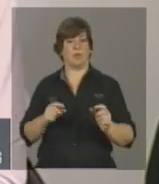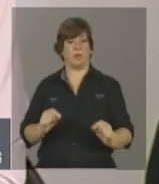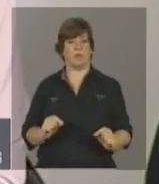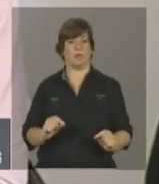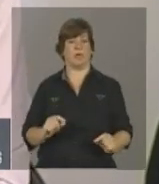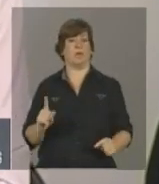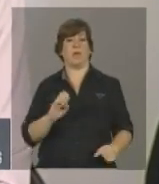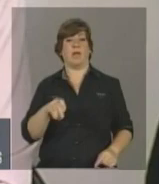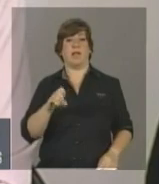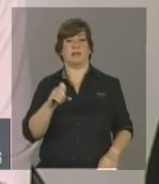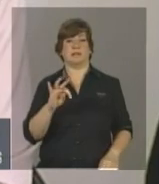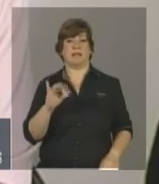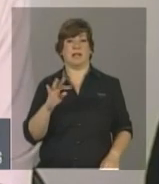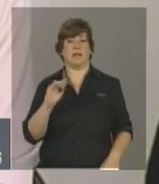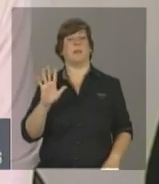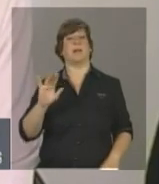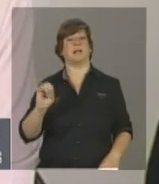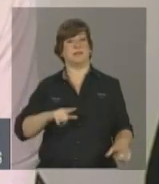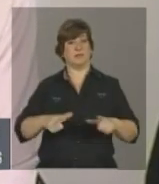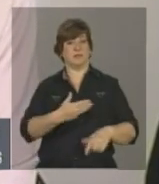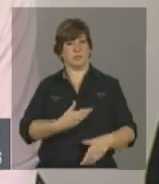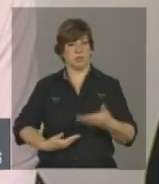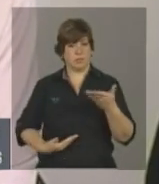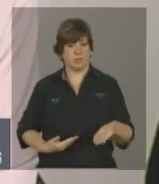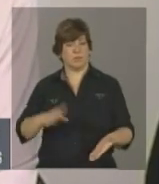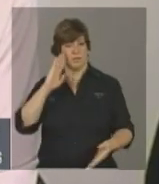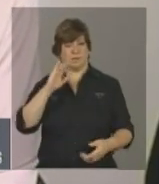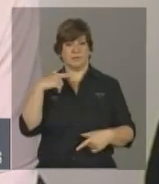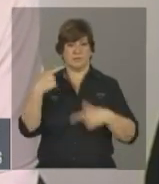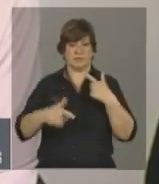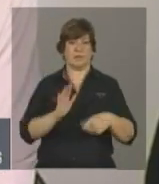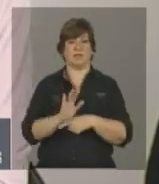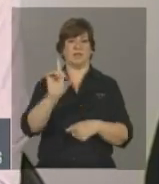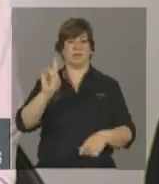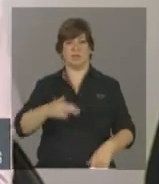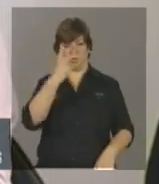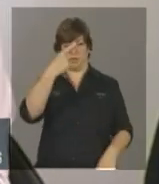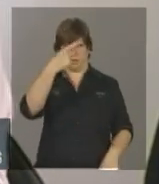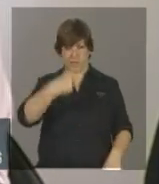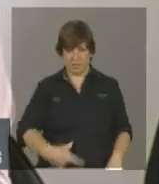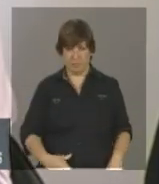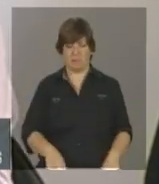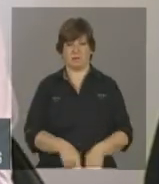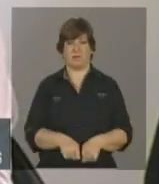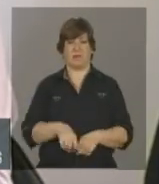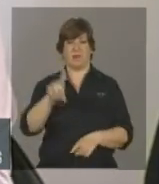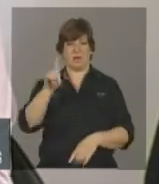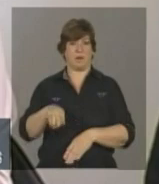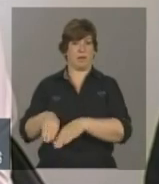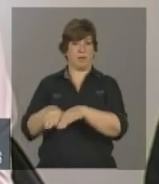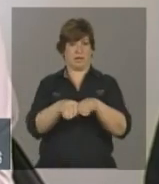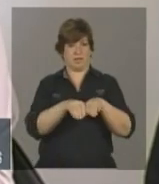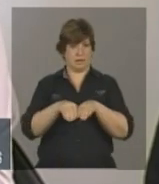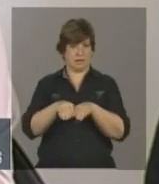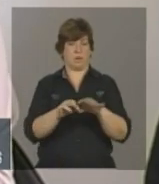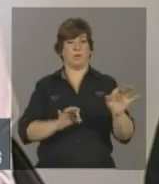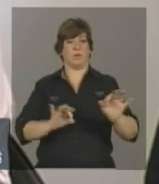não é estatal, mas é de serviço público, vocacionado aos direitos humanos e à democracia, que são coordenadas